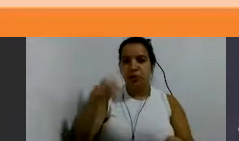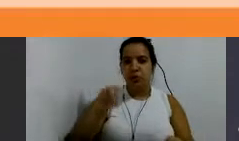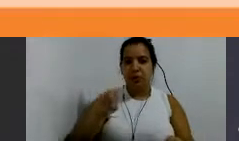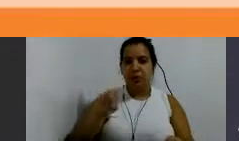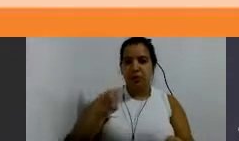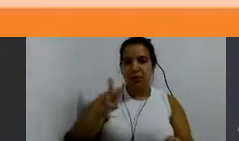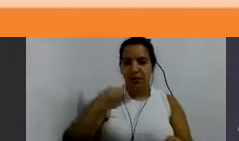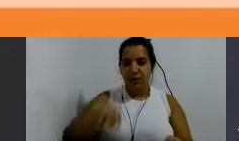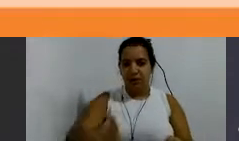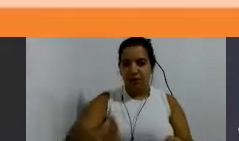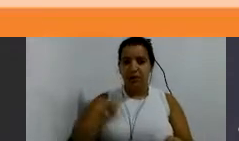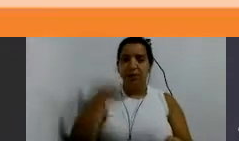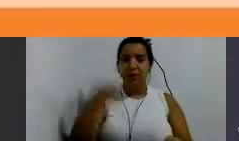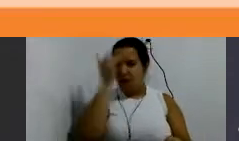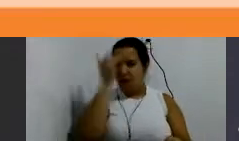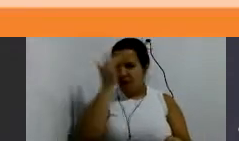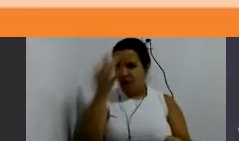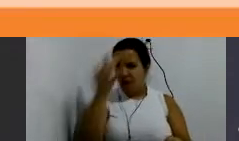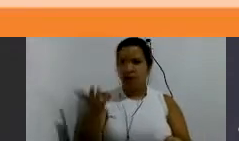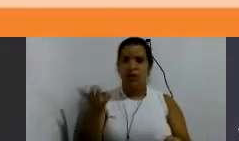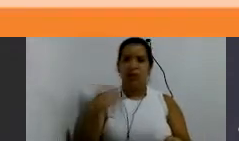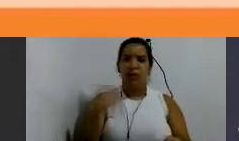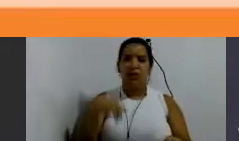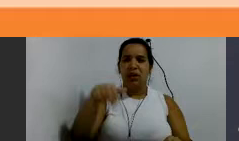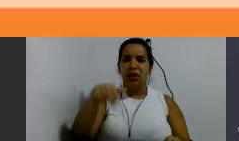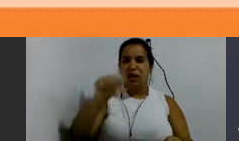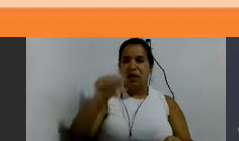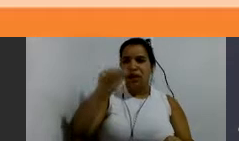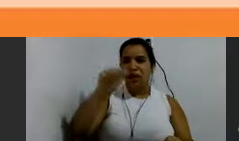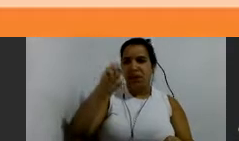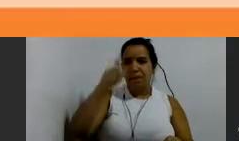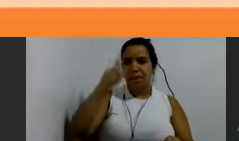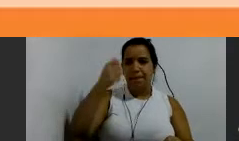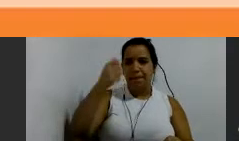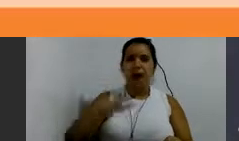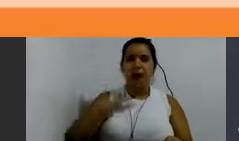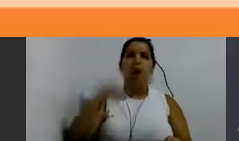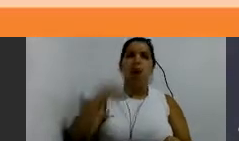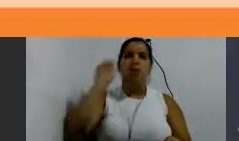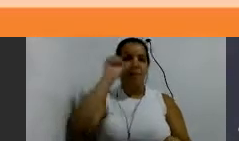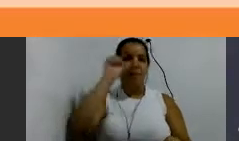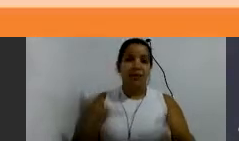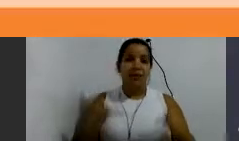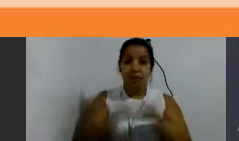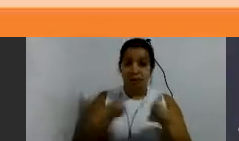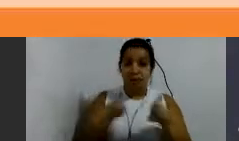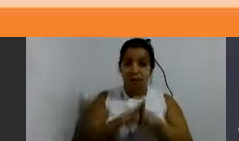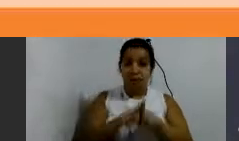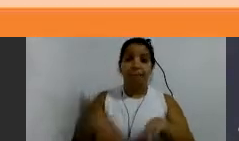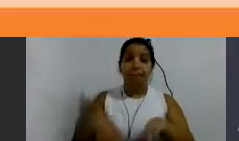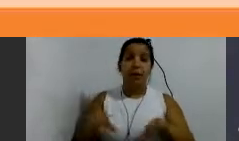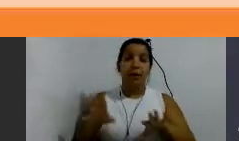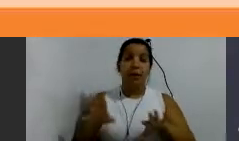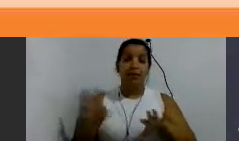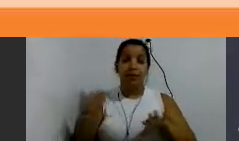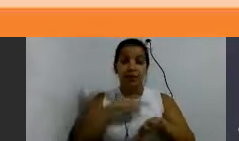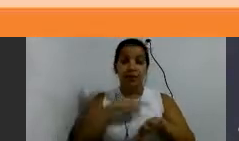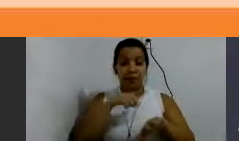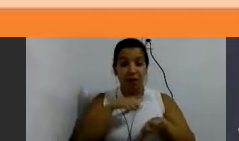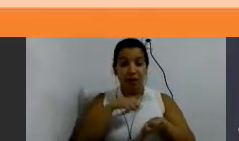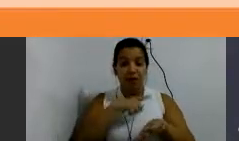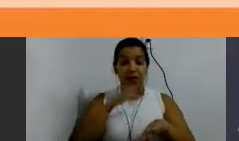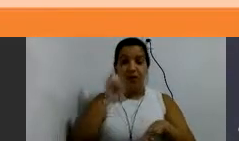que acomete lá a Índia, Bangladesh, Nepal e leste da África. e a Leishmania infantum, que